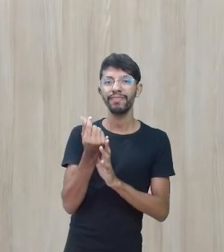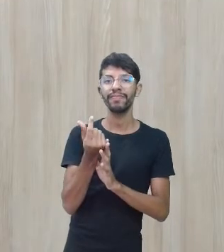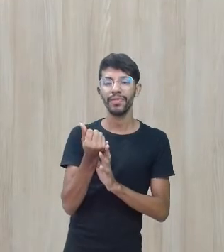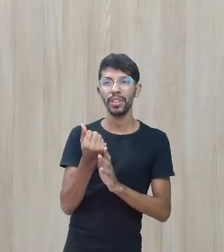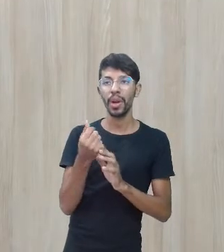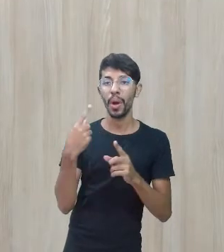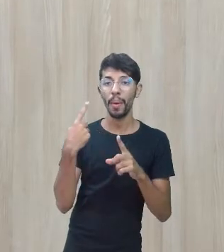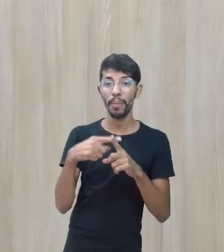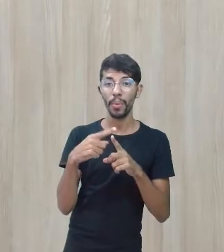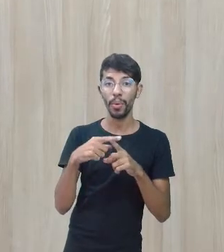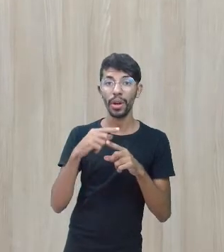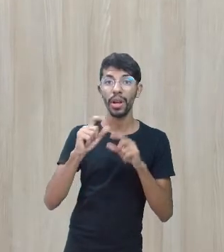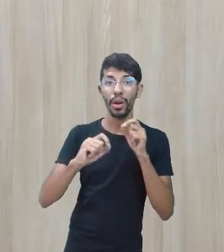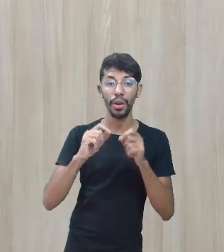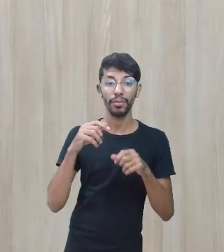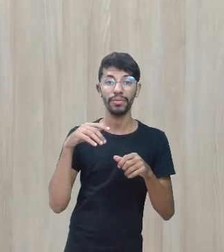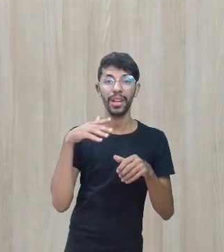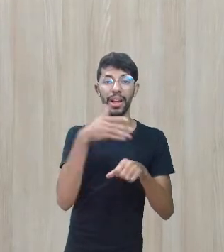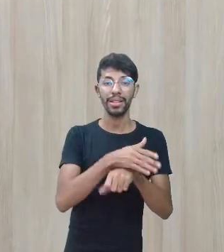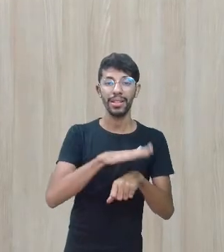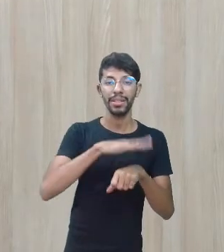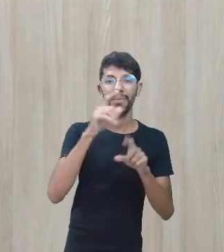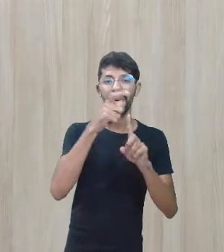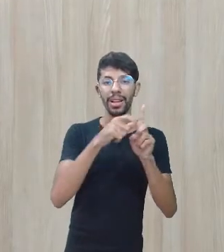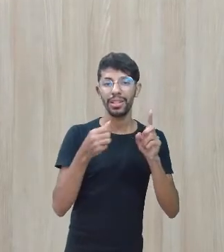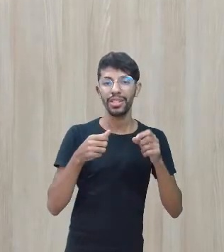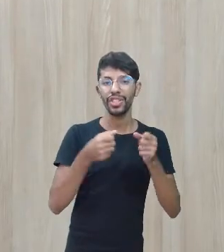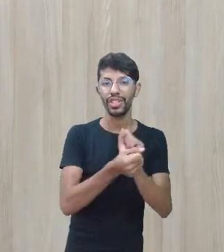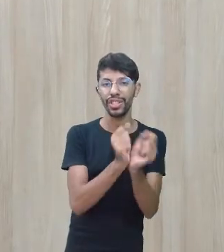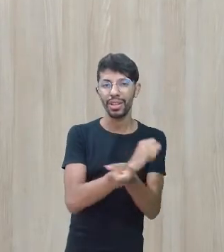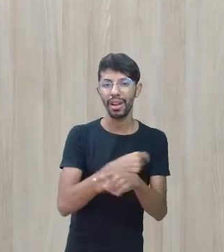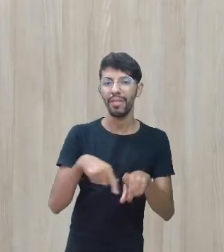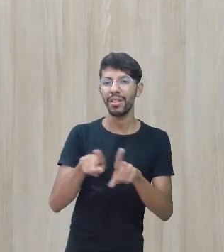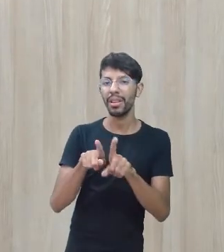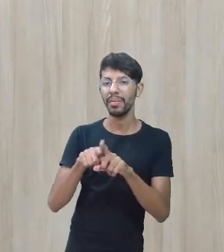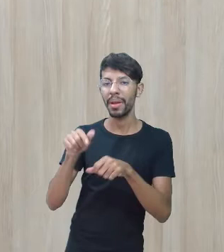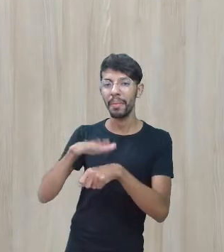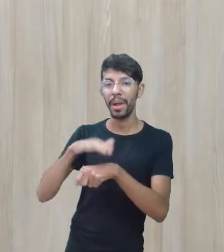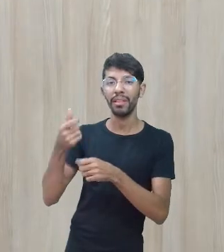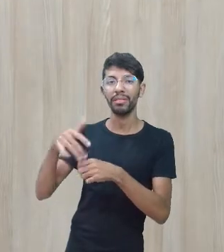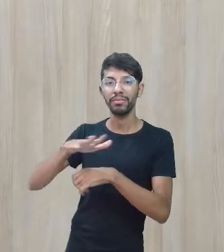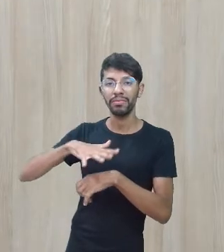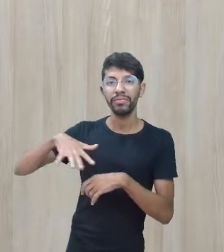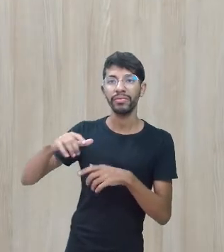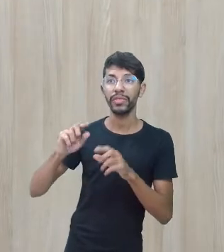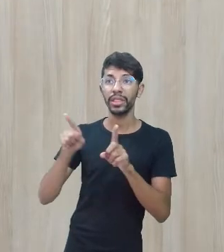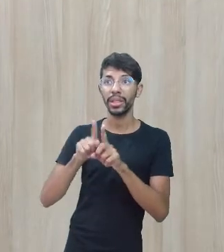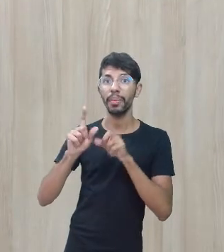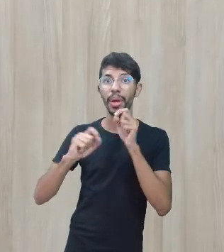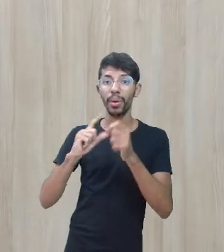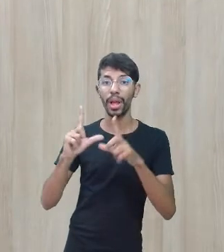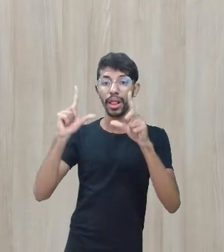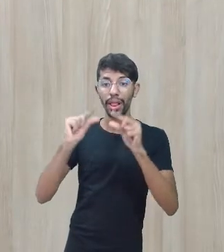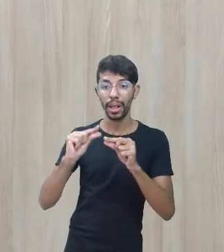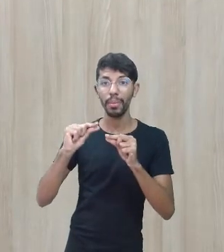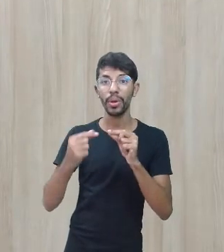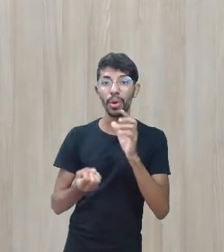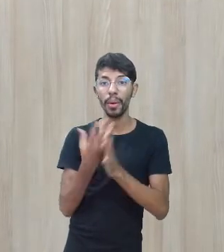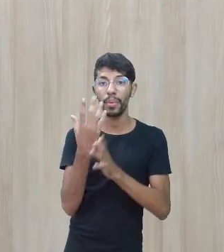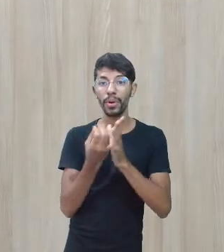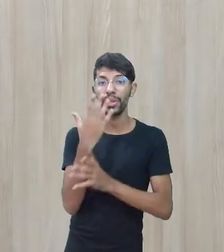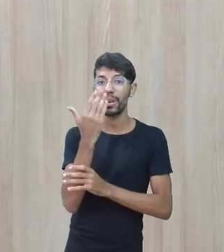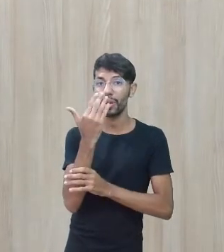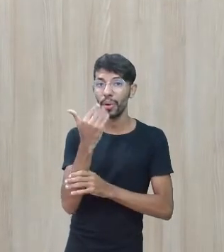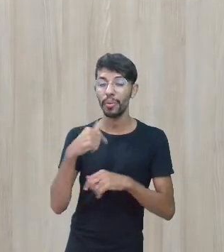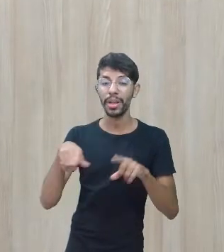escravos, a mais terras. Com isso, vai diminuir a produção agrícola, diminuição da produção de comida, aumento do